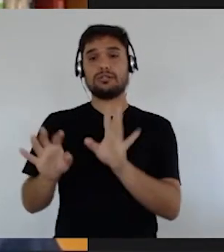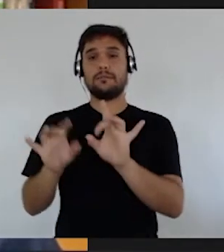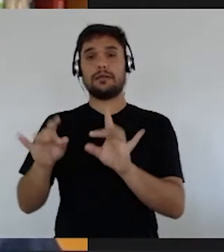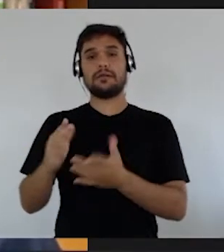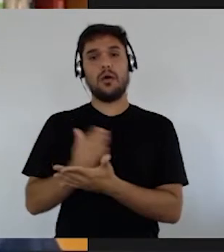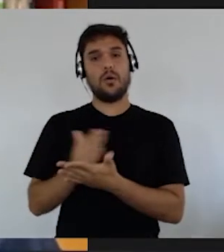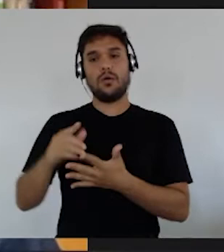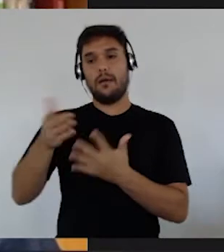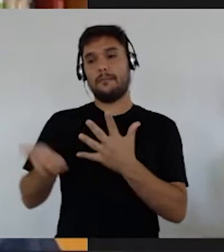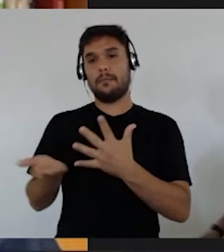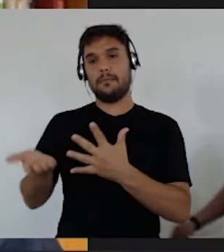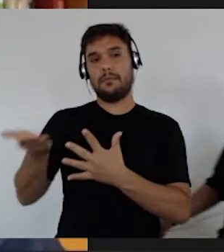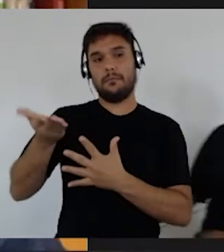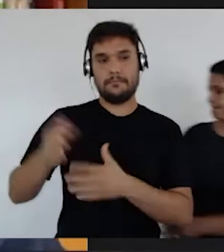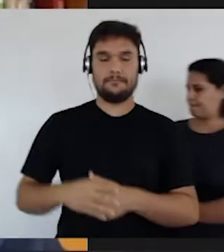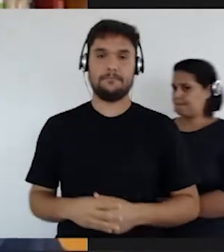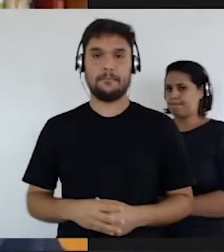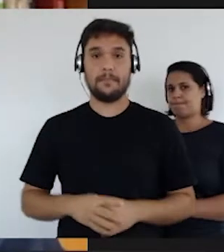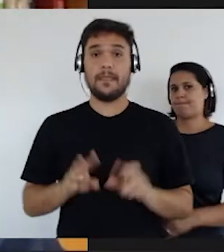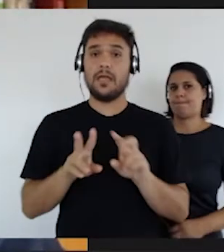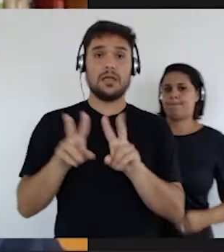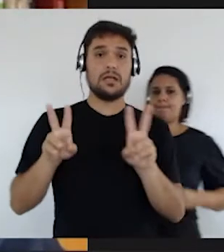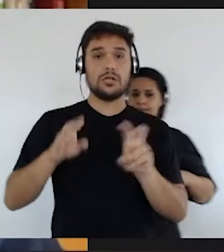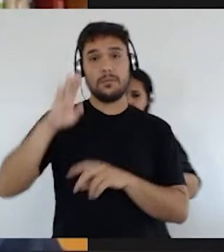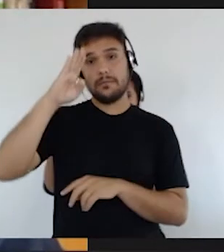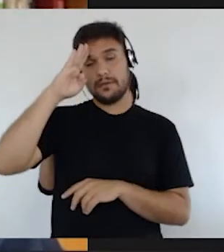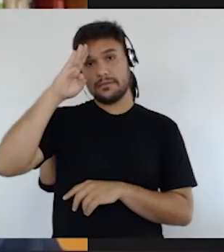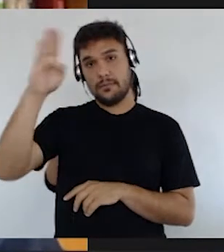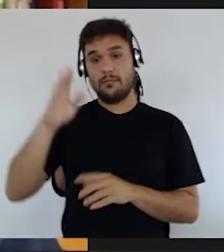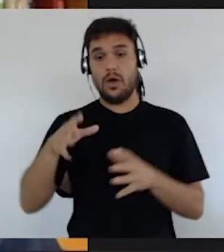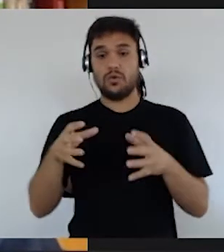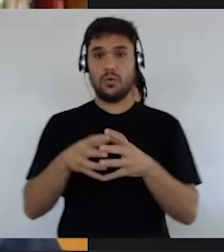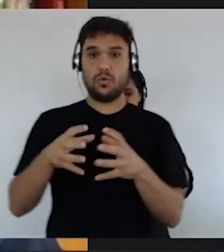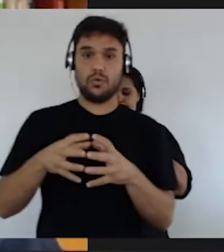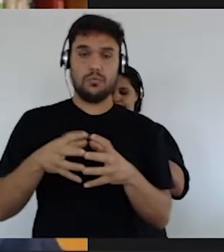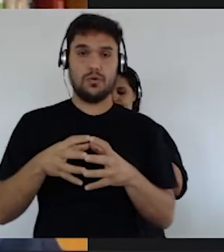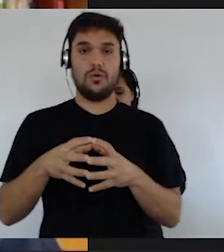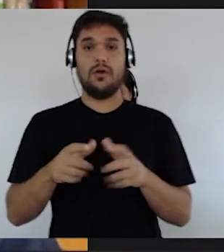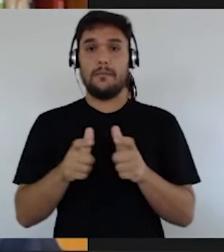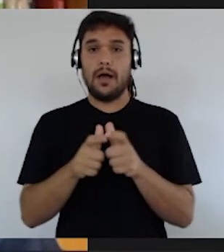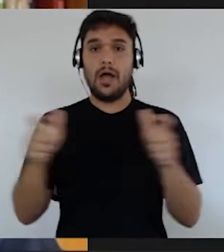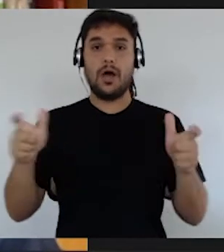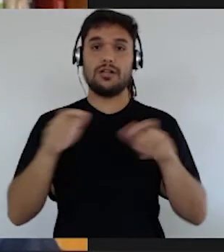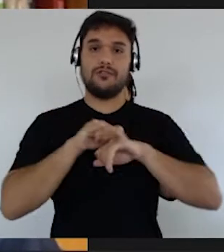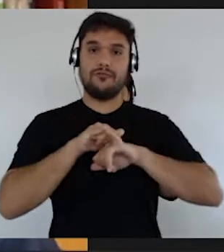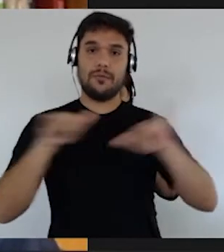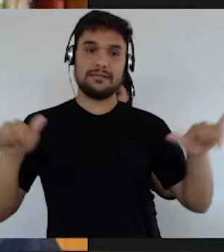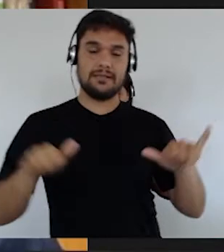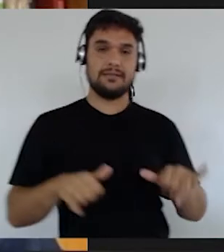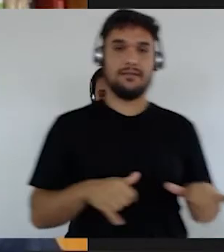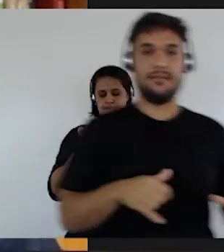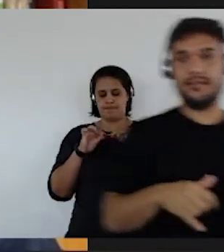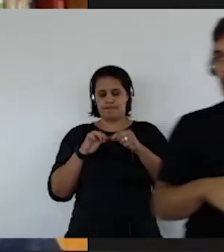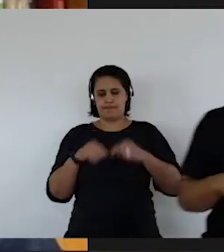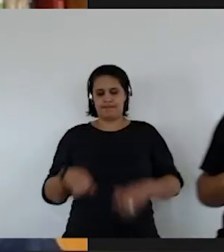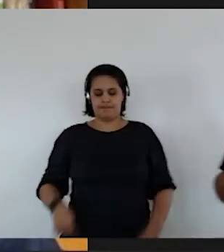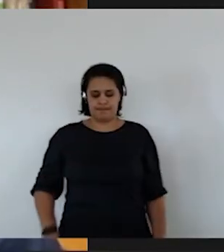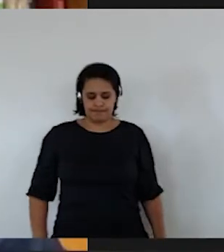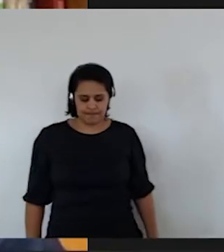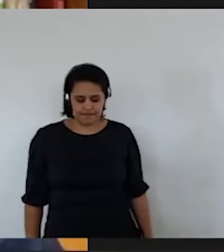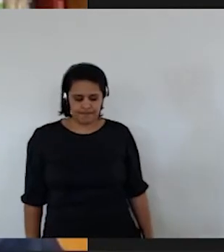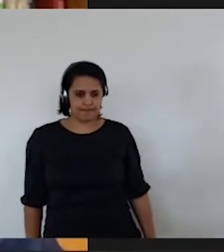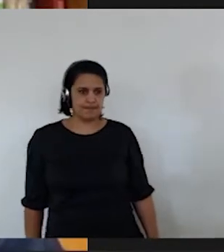qualquer grau de jurisdição. Trata-se, portanto, de um movimento amplo no sentido de informatização dos